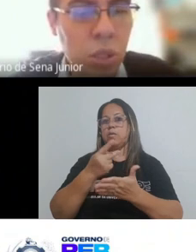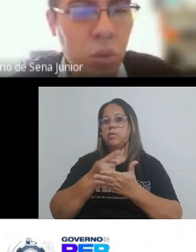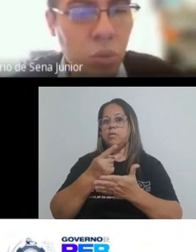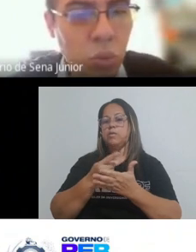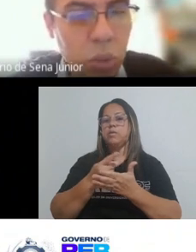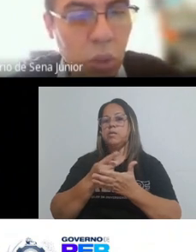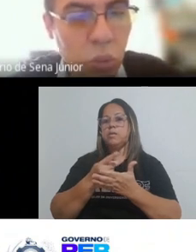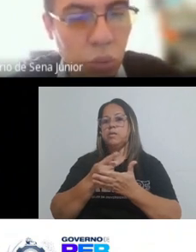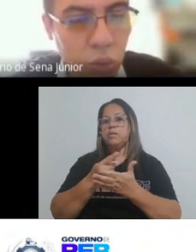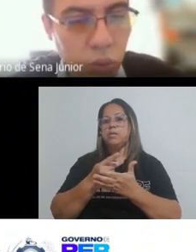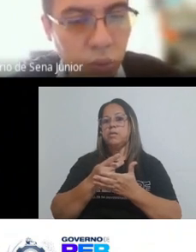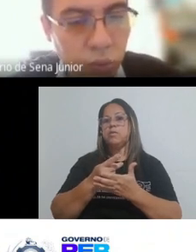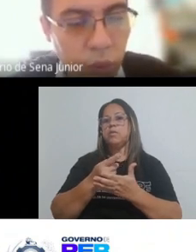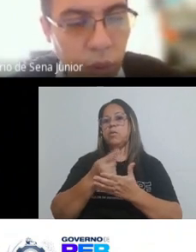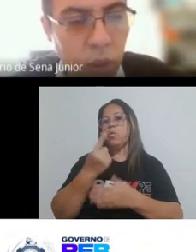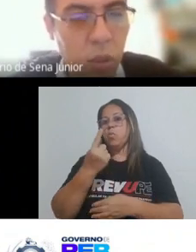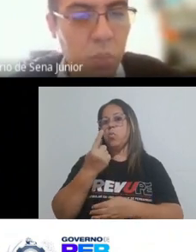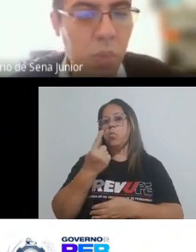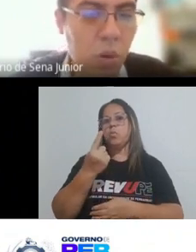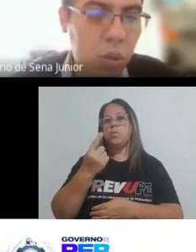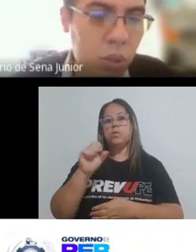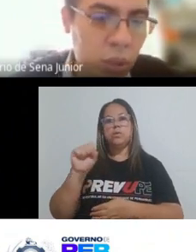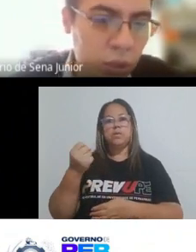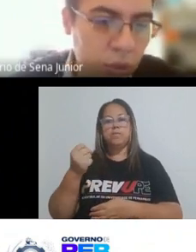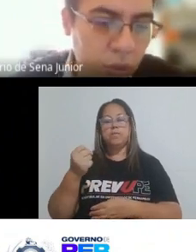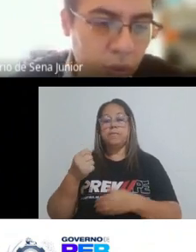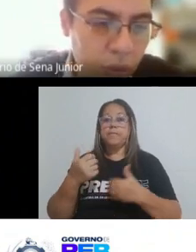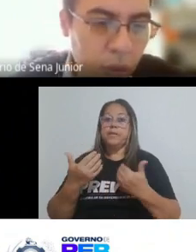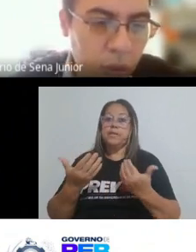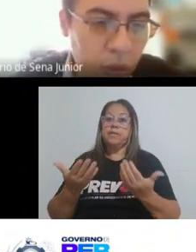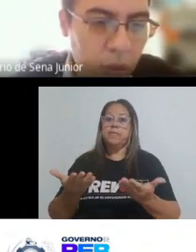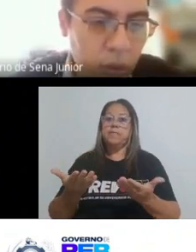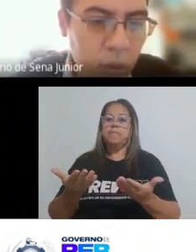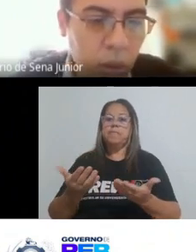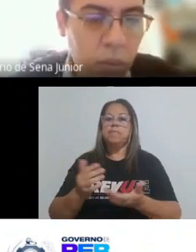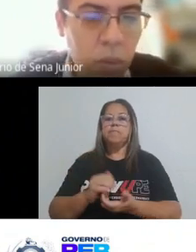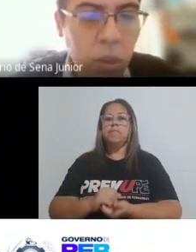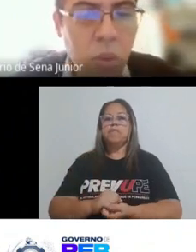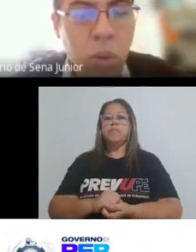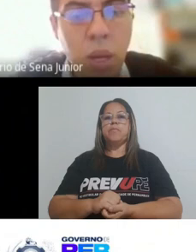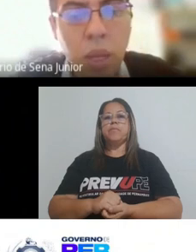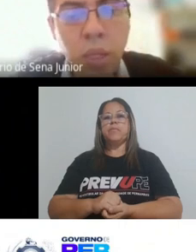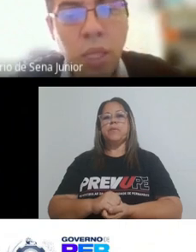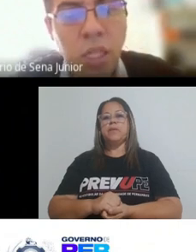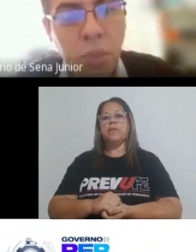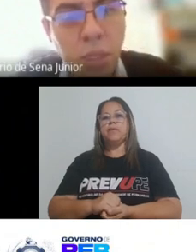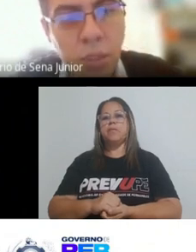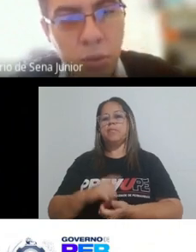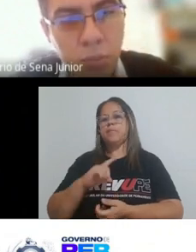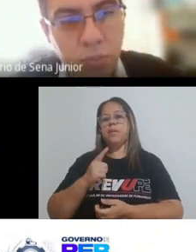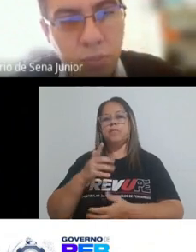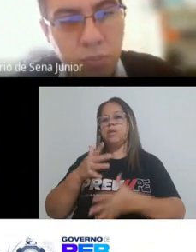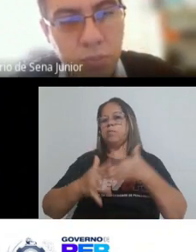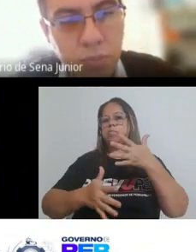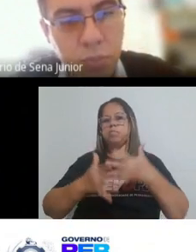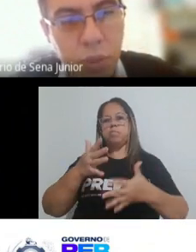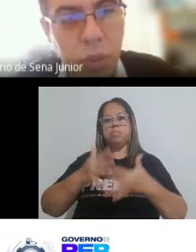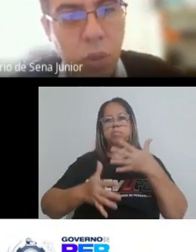do instante de um segundo. portanto não há interceptação.